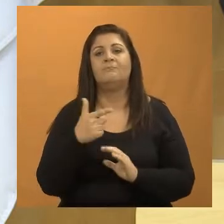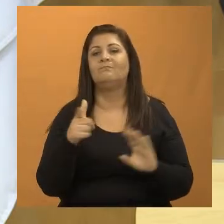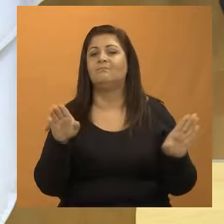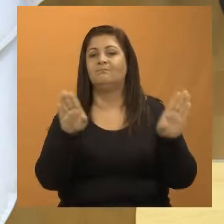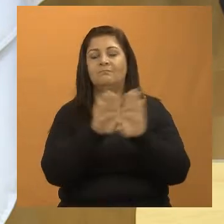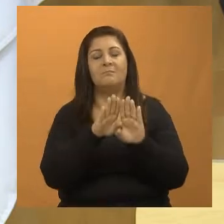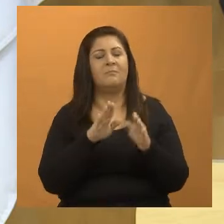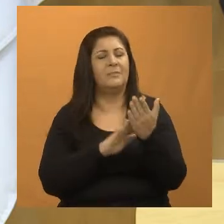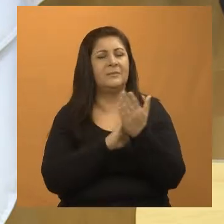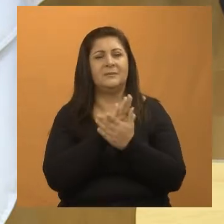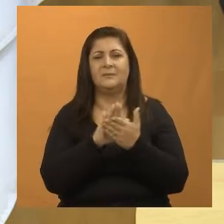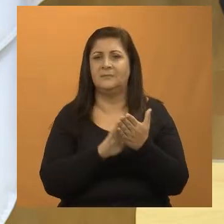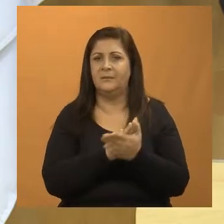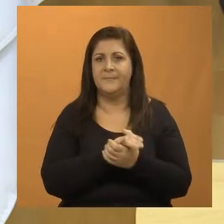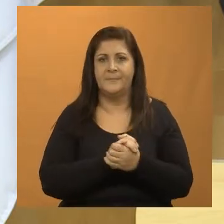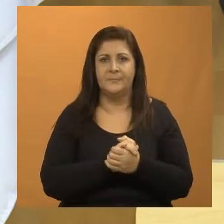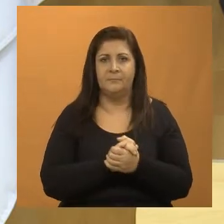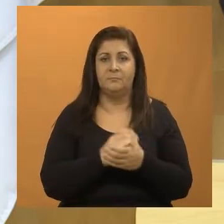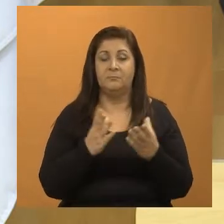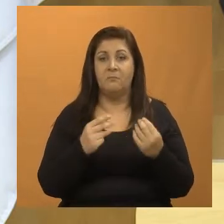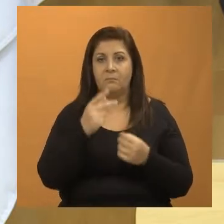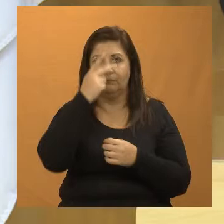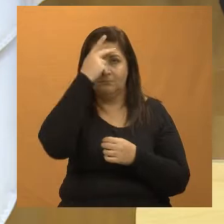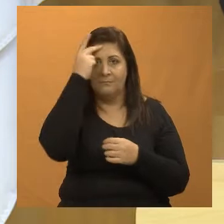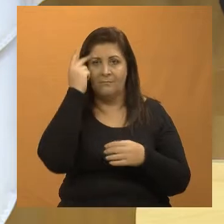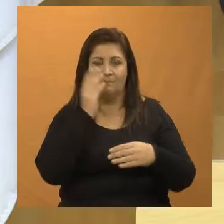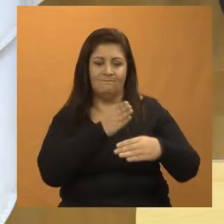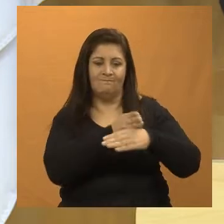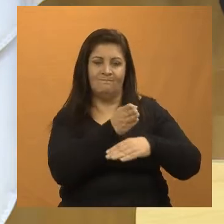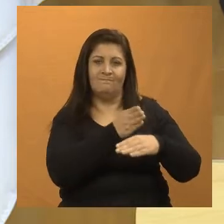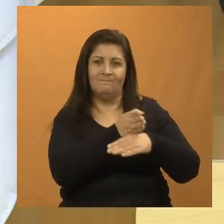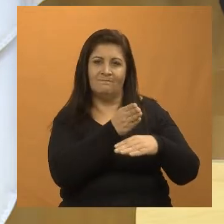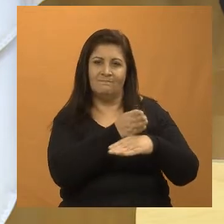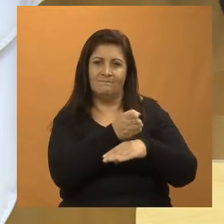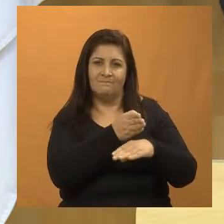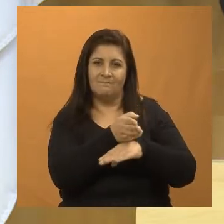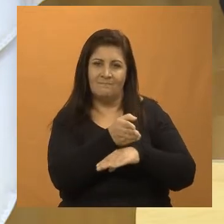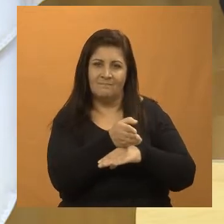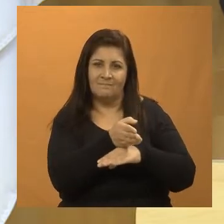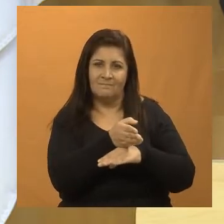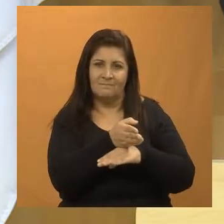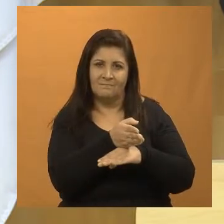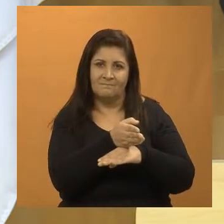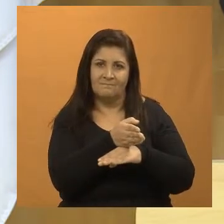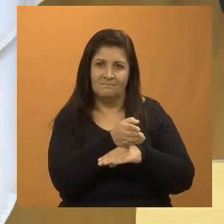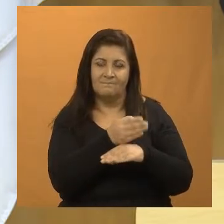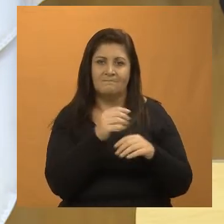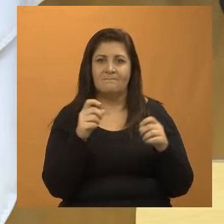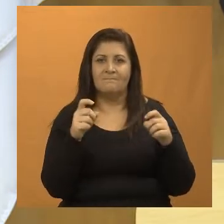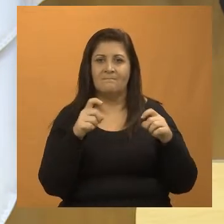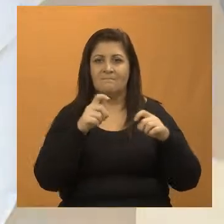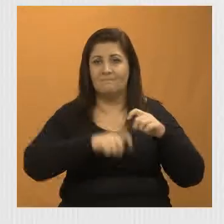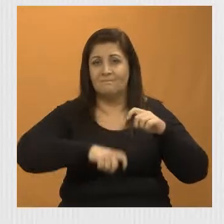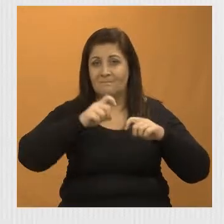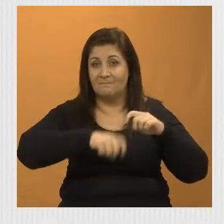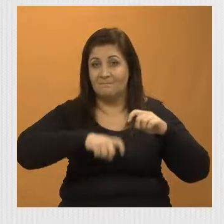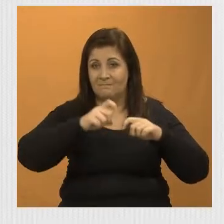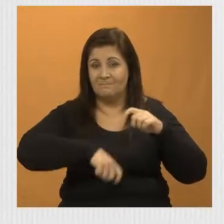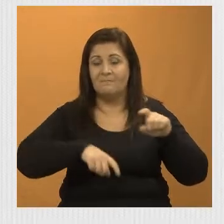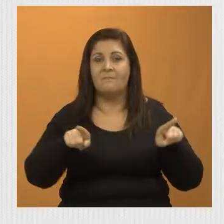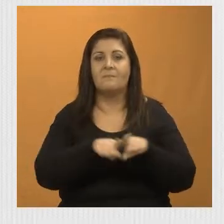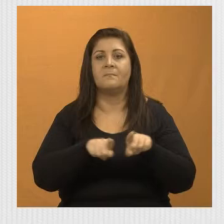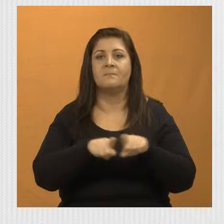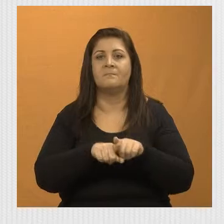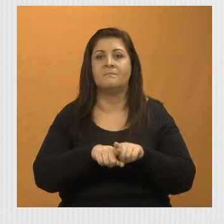portão, havia alto fluxo de pessoas que utilizavam o estádio como motel e também para o consumo de